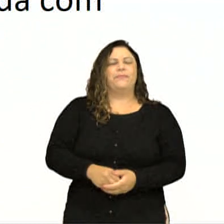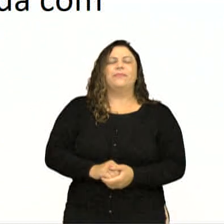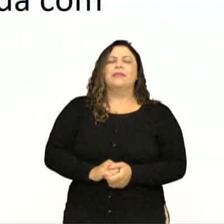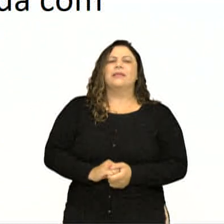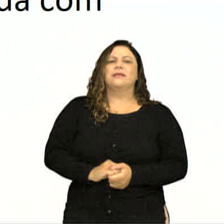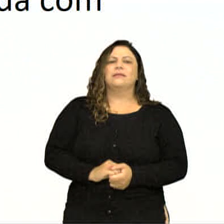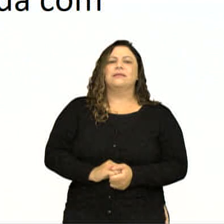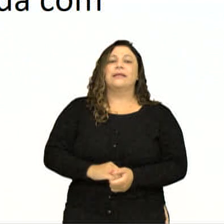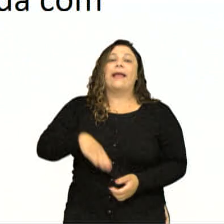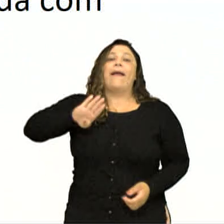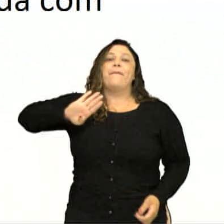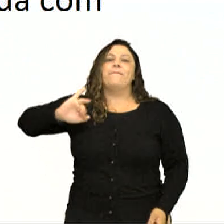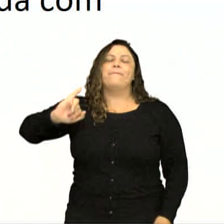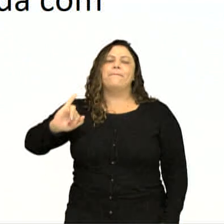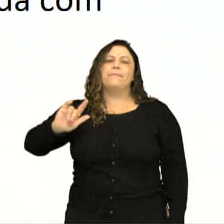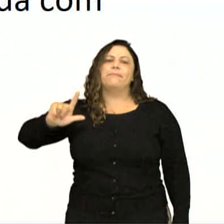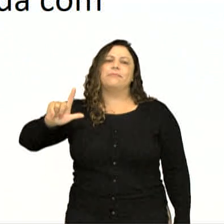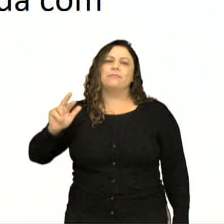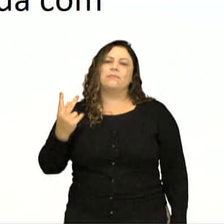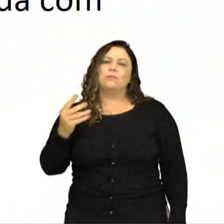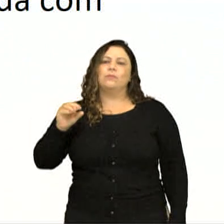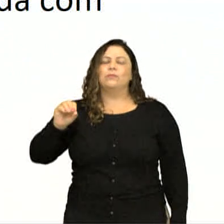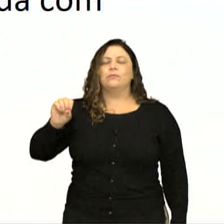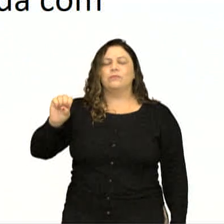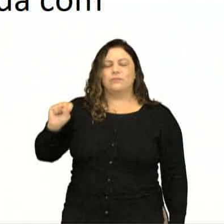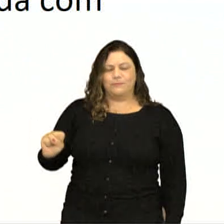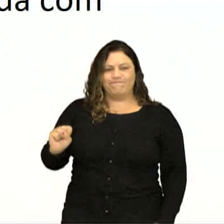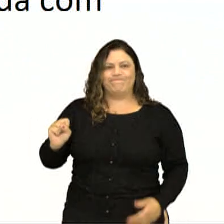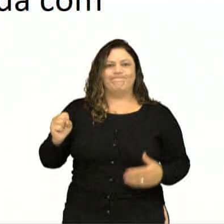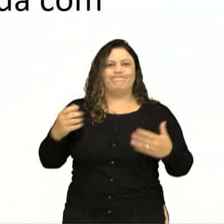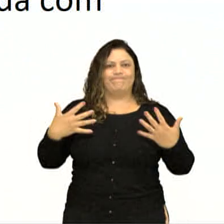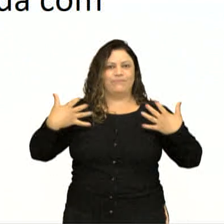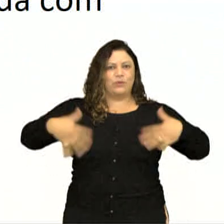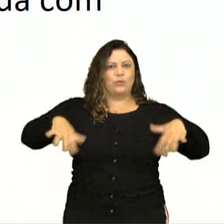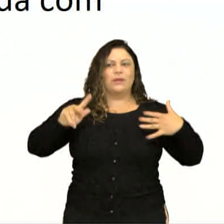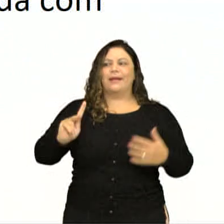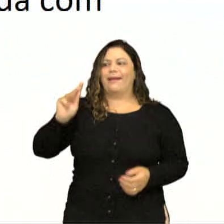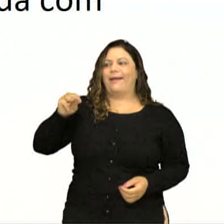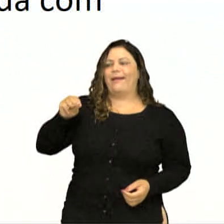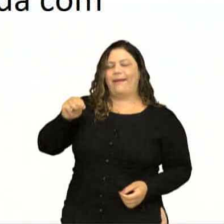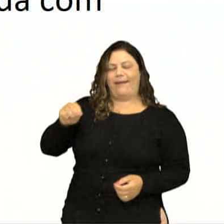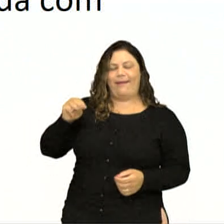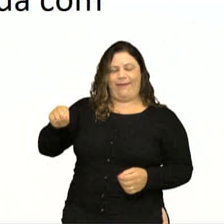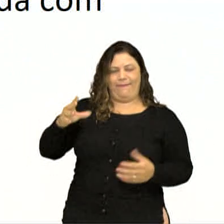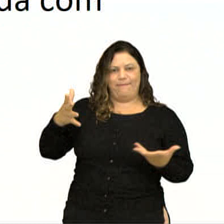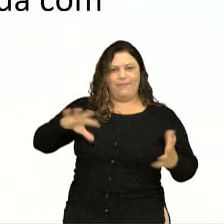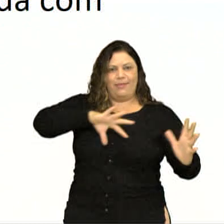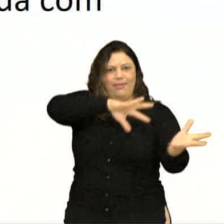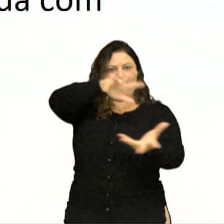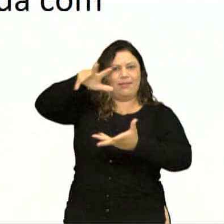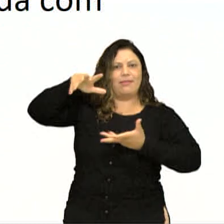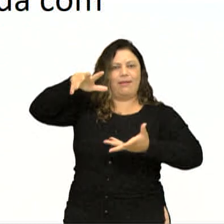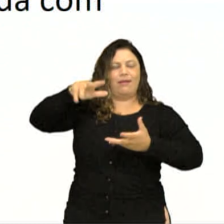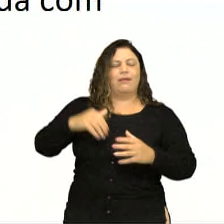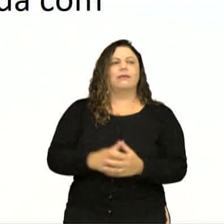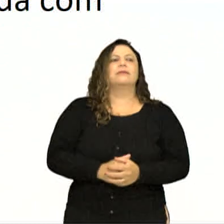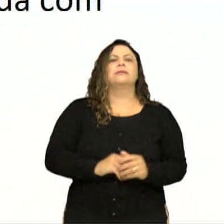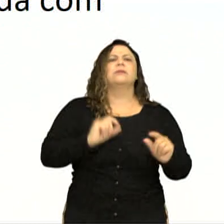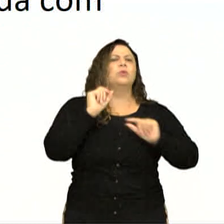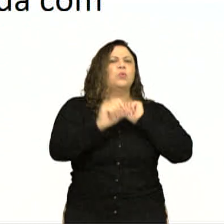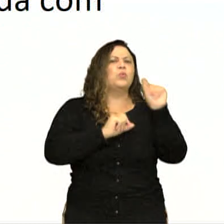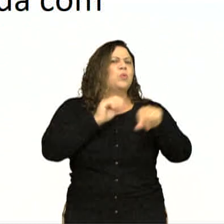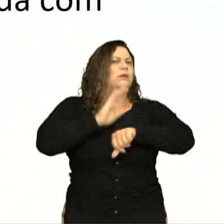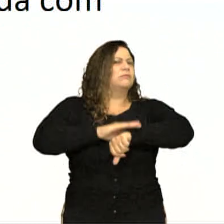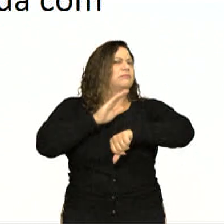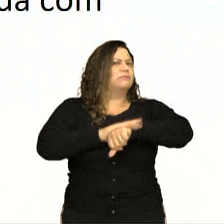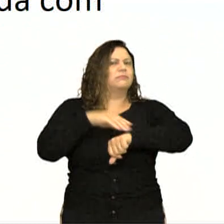7 bilhões 500 milhões de quilômetros da Terra. Para fornecer um comando à sonda, qual é o tempo